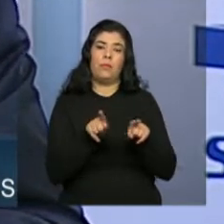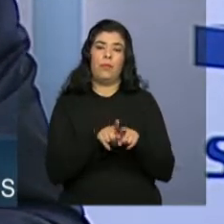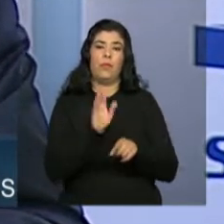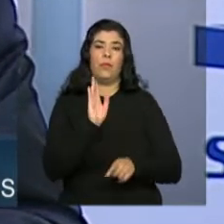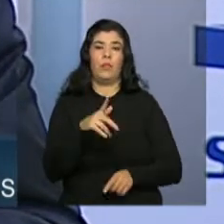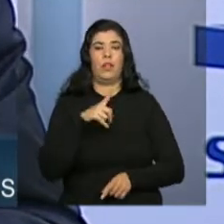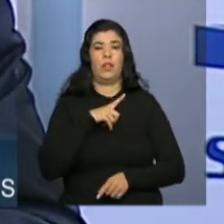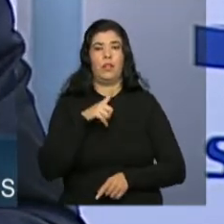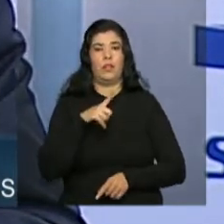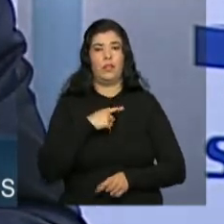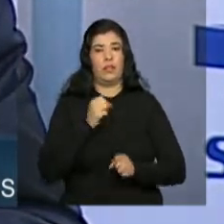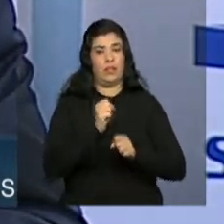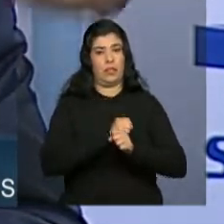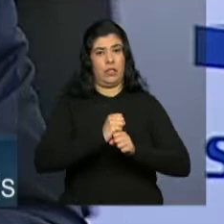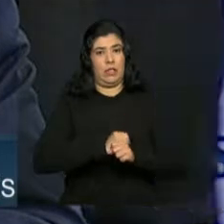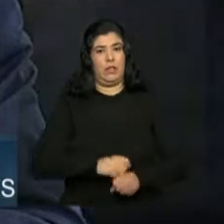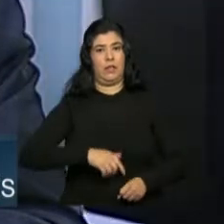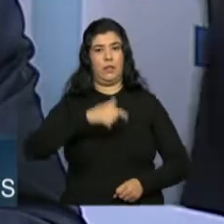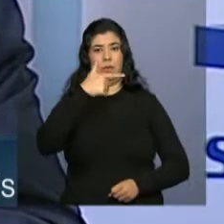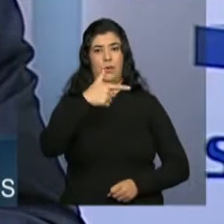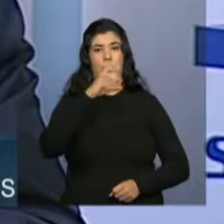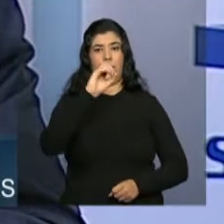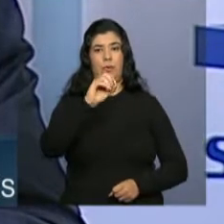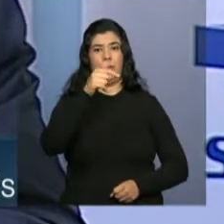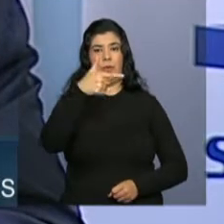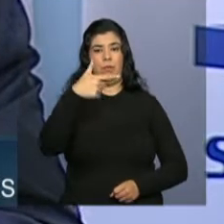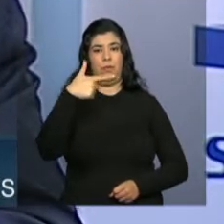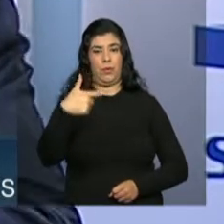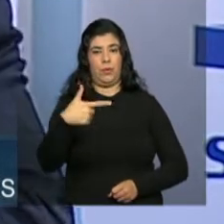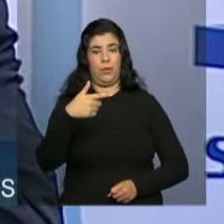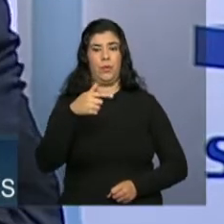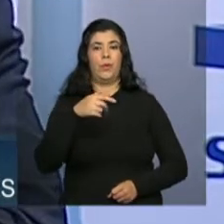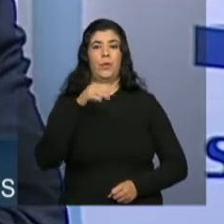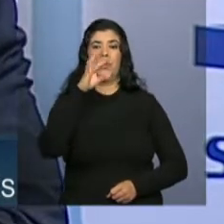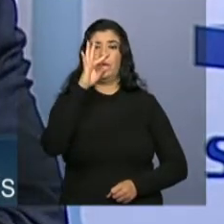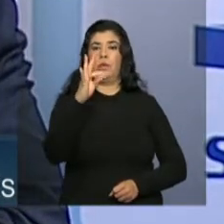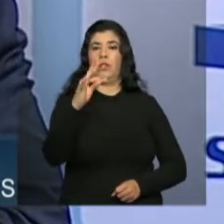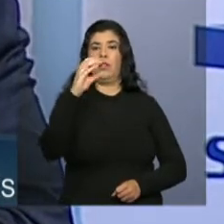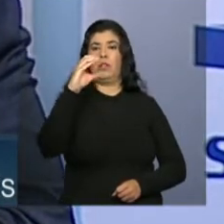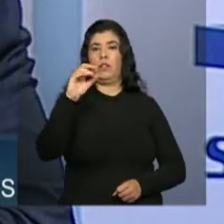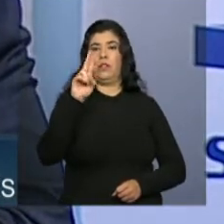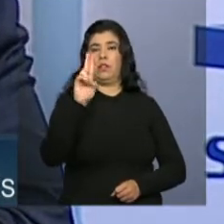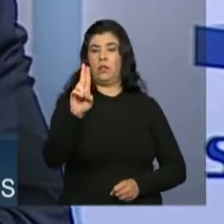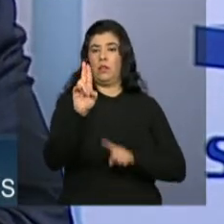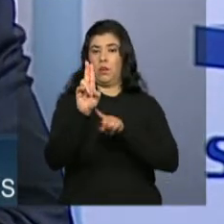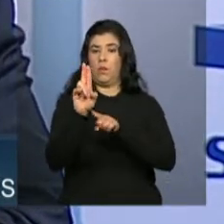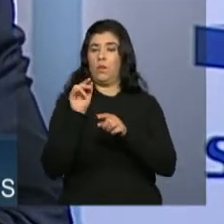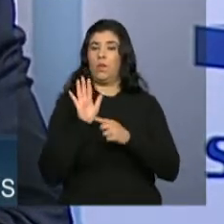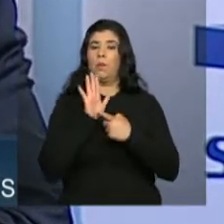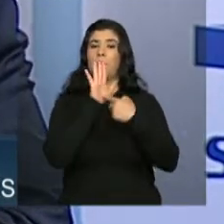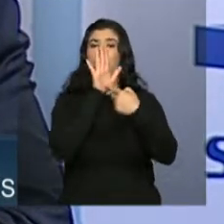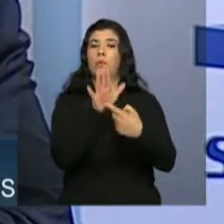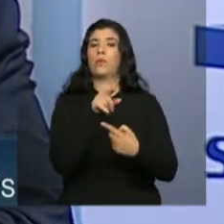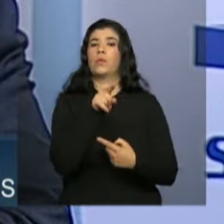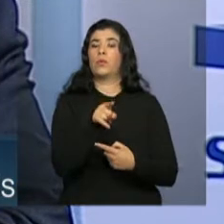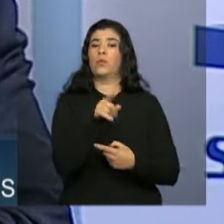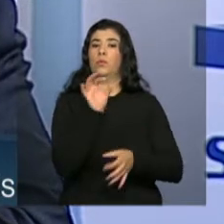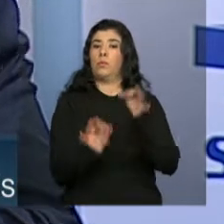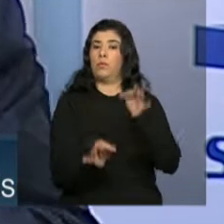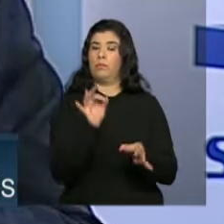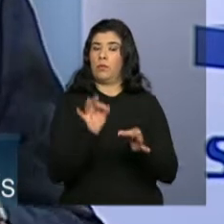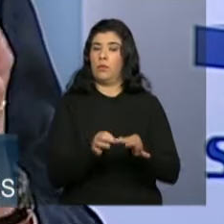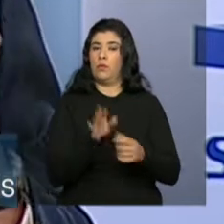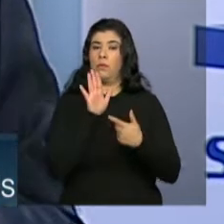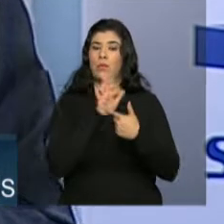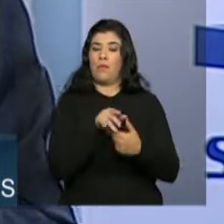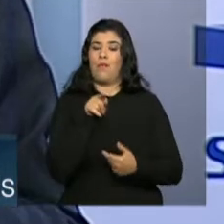tivemos também a em 2012 no final 2012 o TCU ele apontou que no cálculo do fator Z